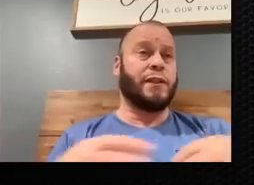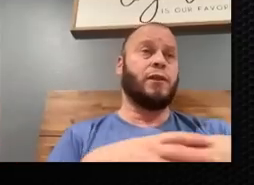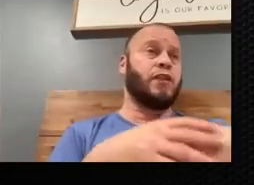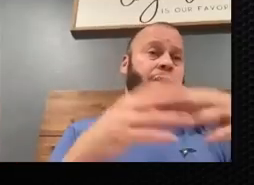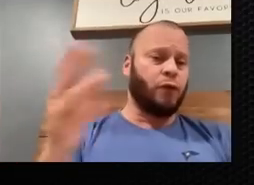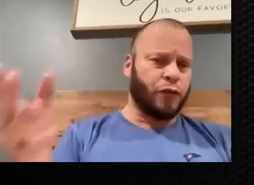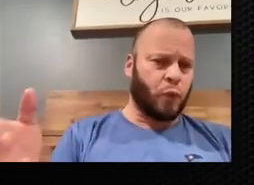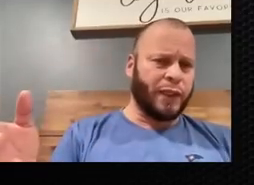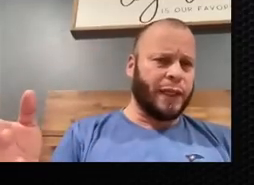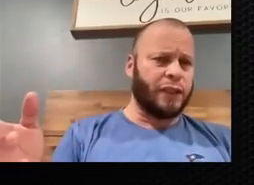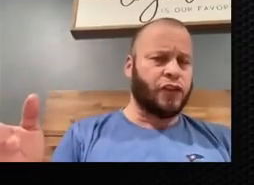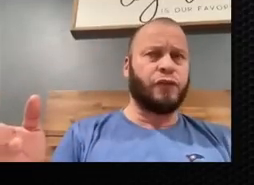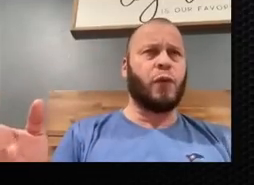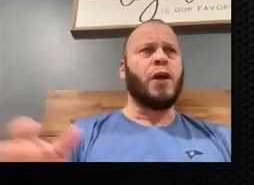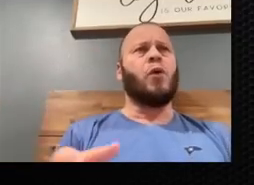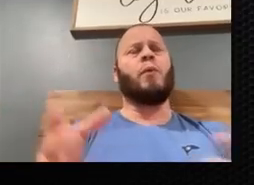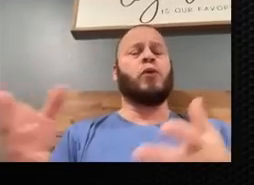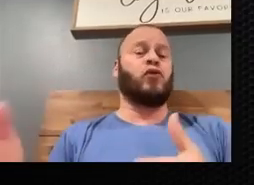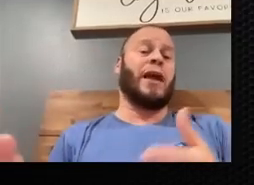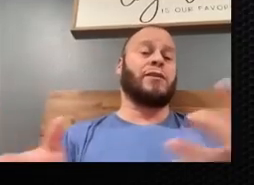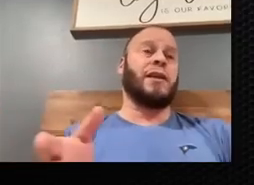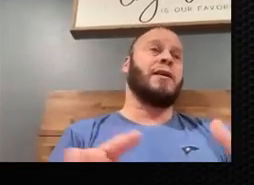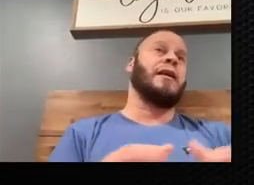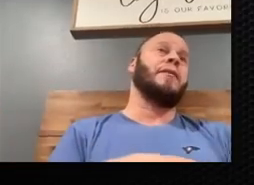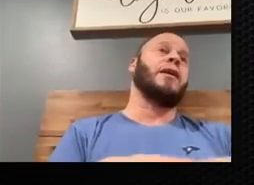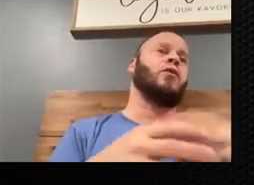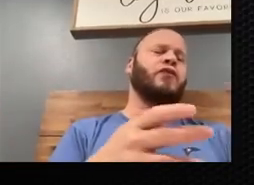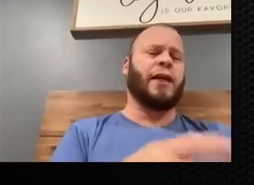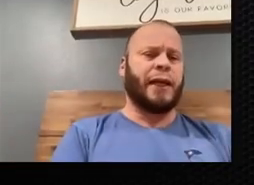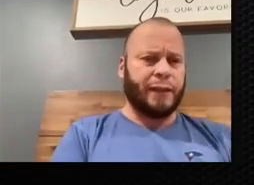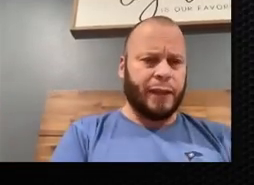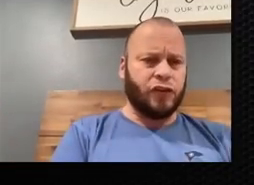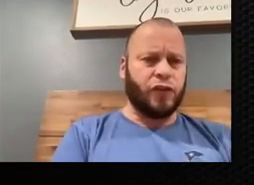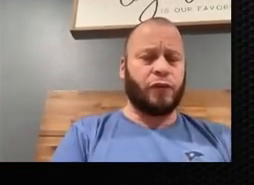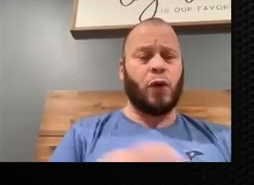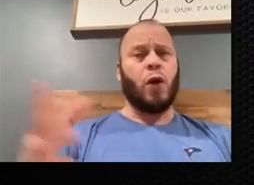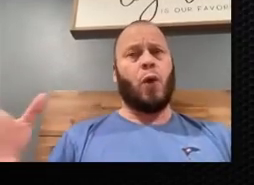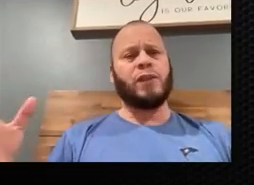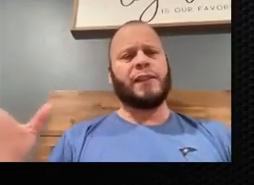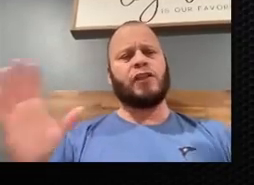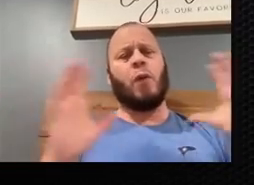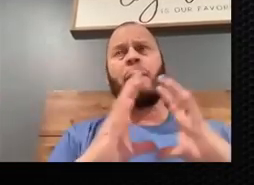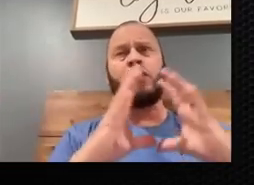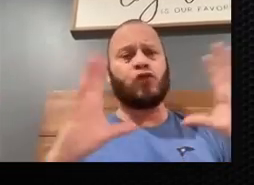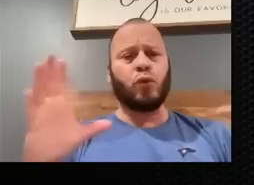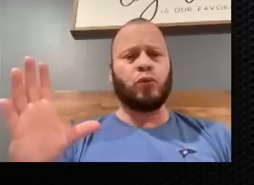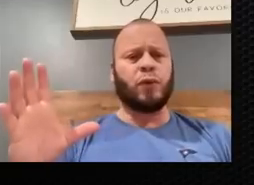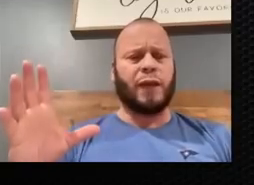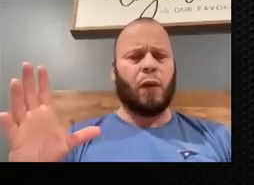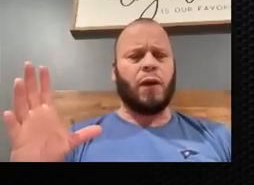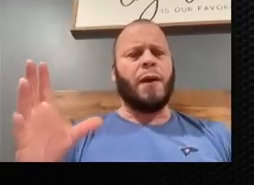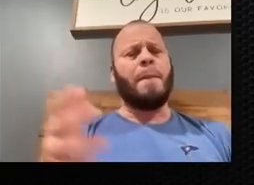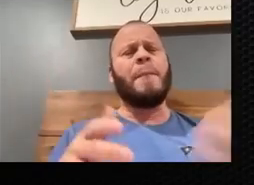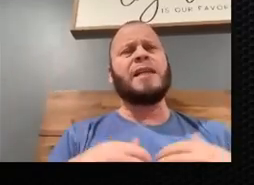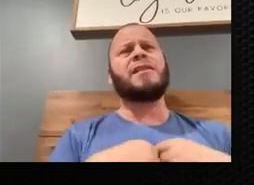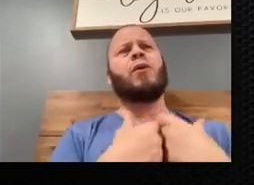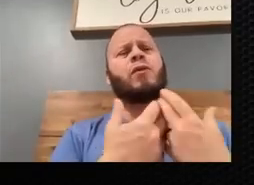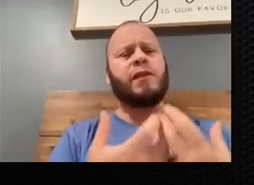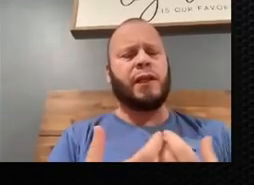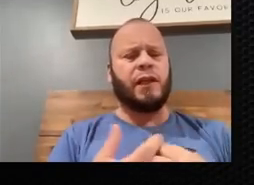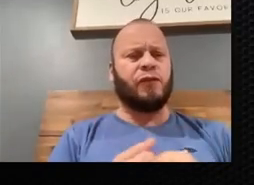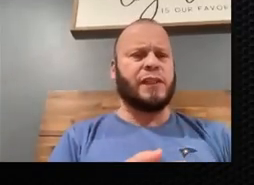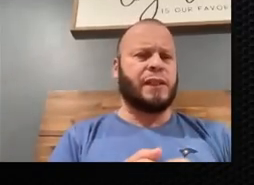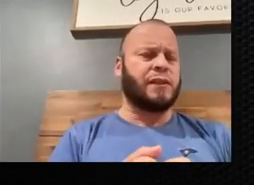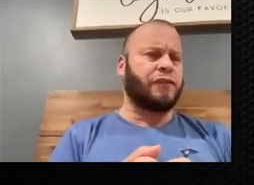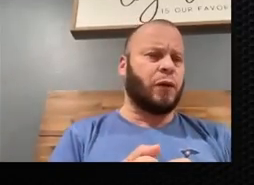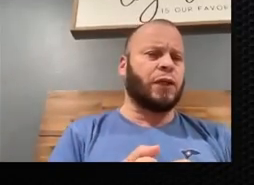por quase dois anos e não ficou inelegível, o Bolsonaro sem crime nenhum ficará inelegível, ou seja, um absurdo total. Mas se